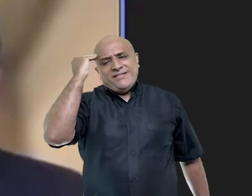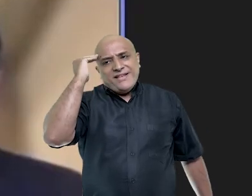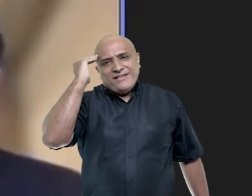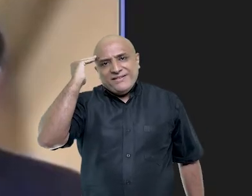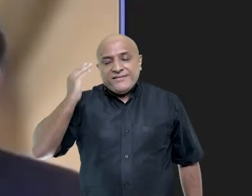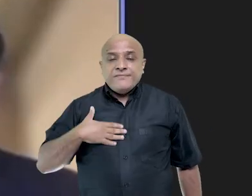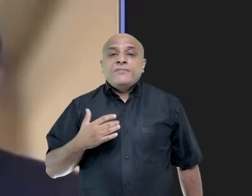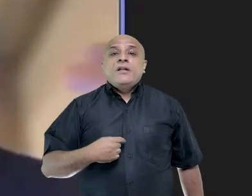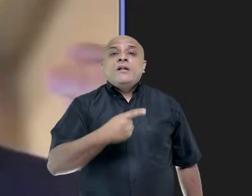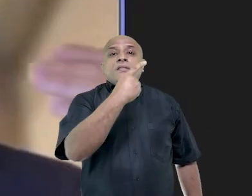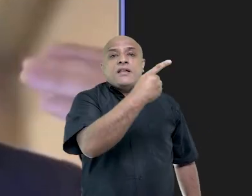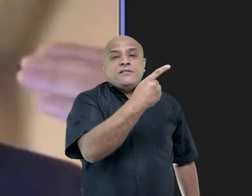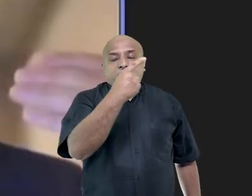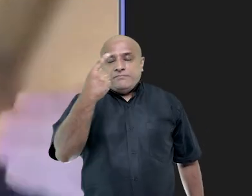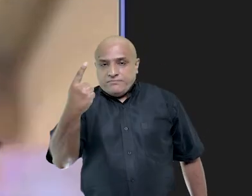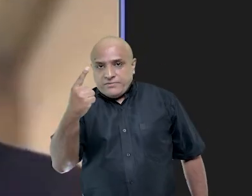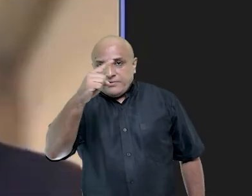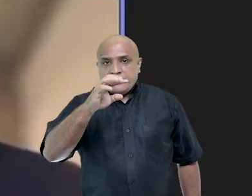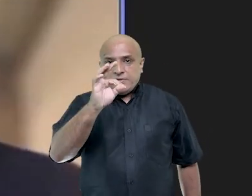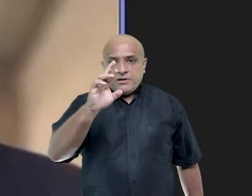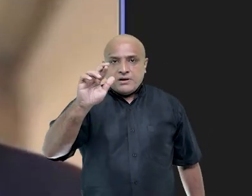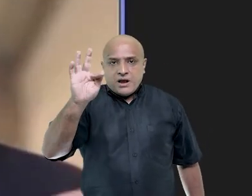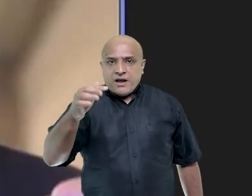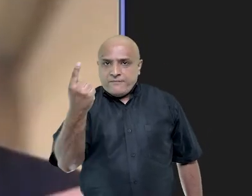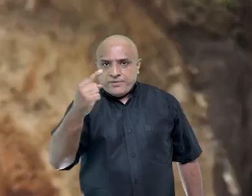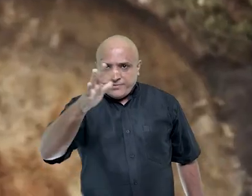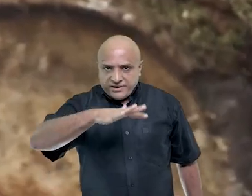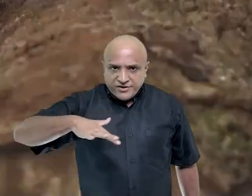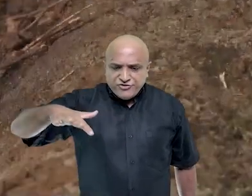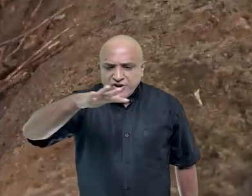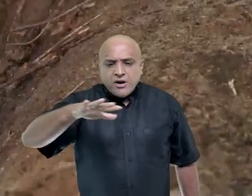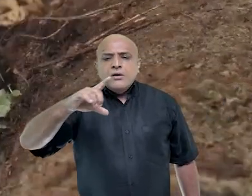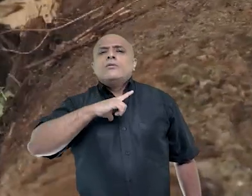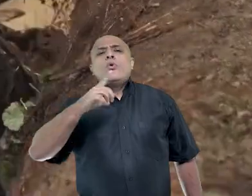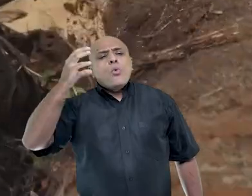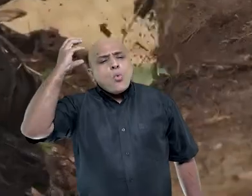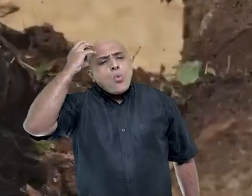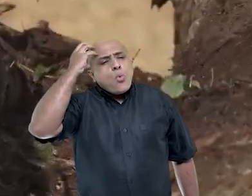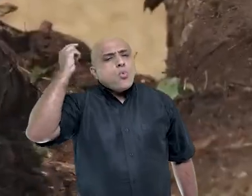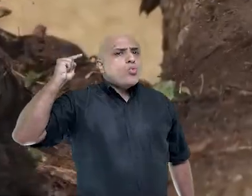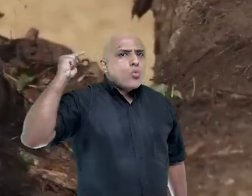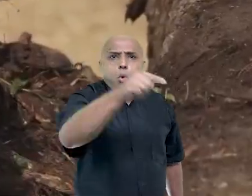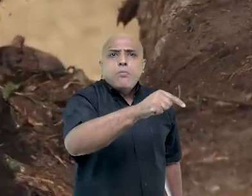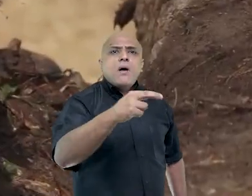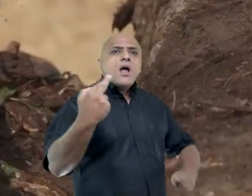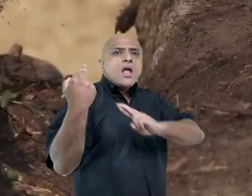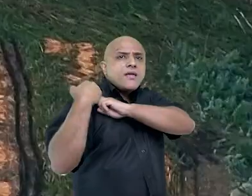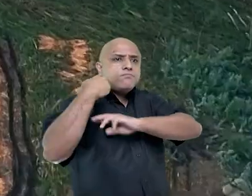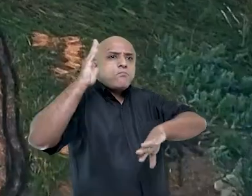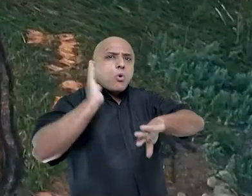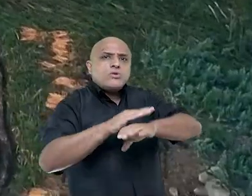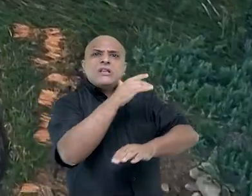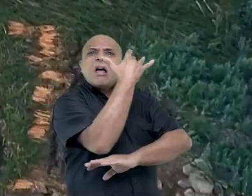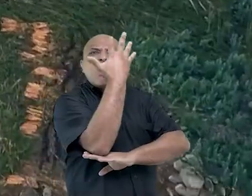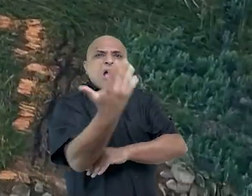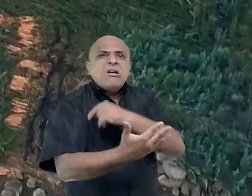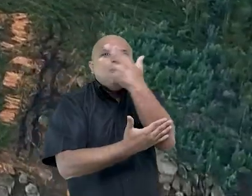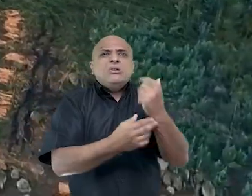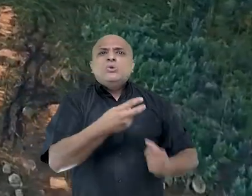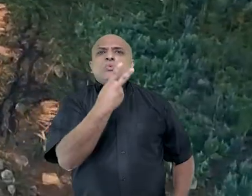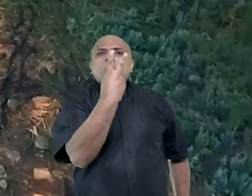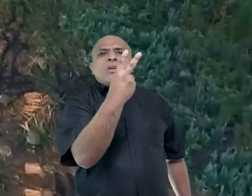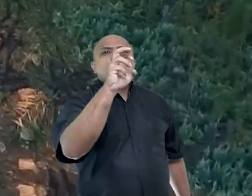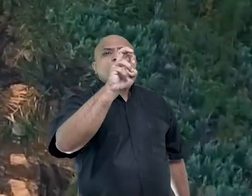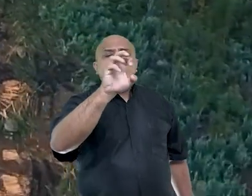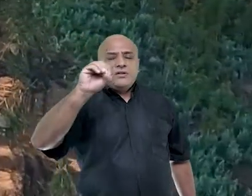a 11ª turma do TRF da Primeira Região condenou os responsáveis pelo desmatamento de